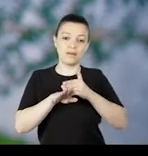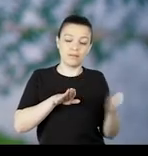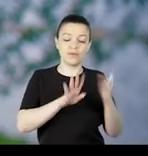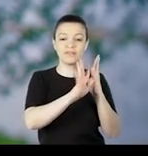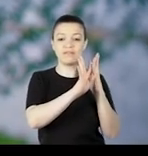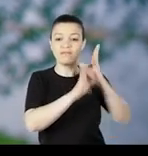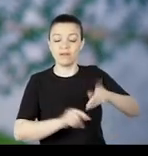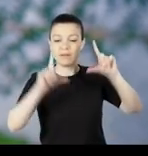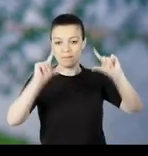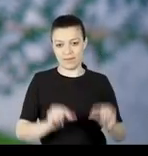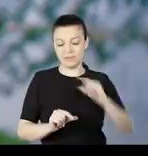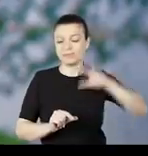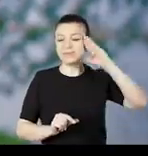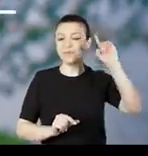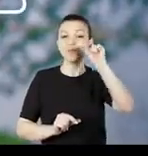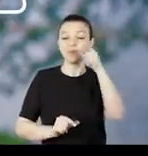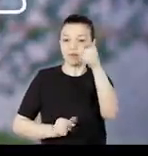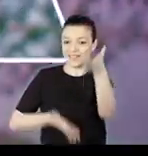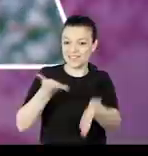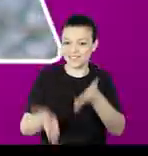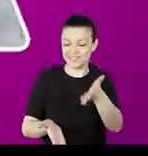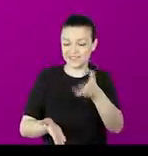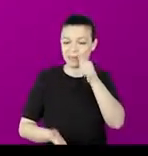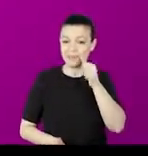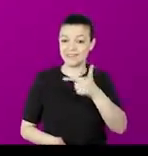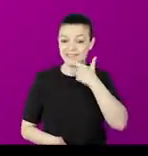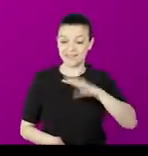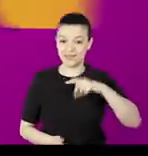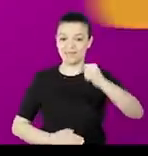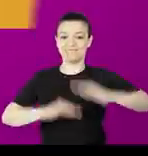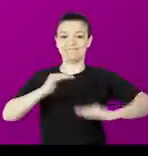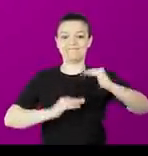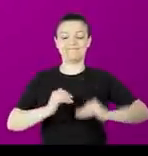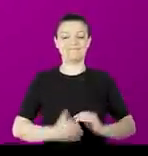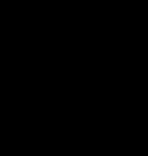Assim, desafogam as filas e o principal, você é atendida. Cida, corajosa e competente.